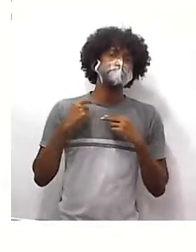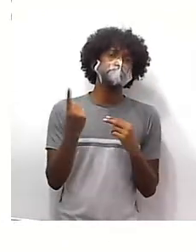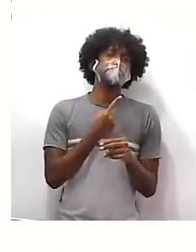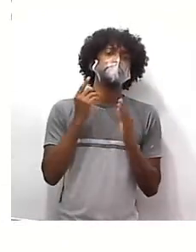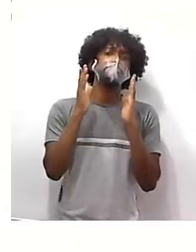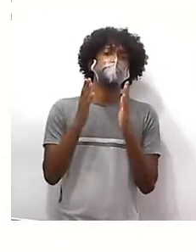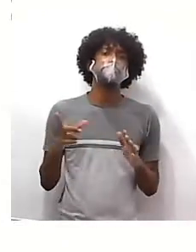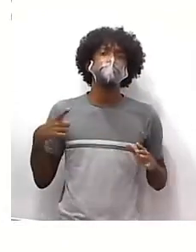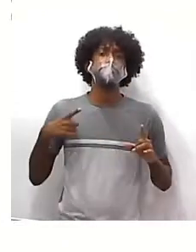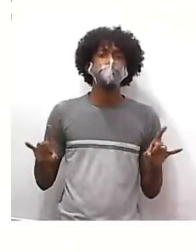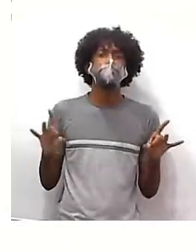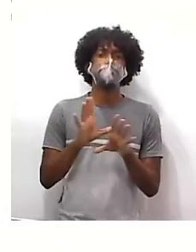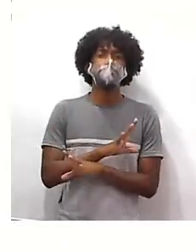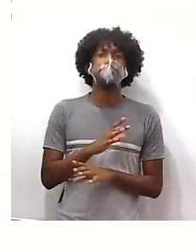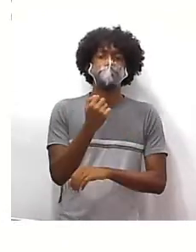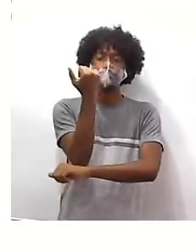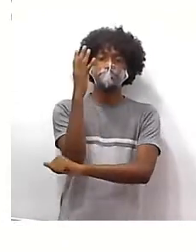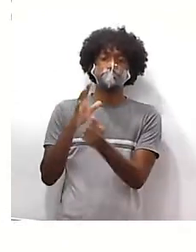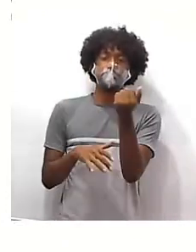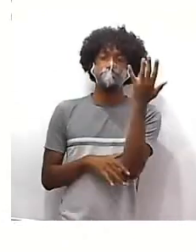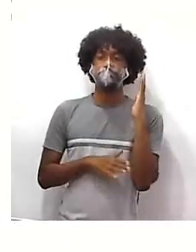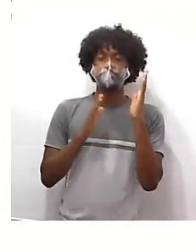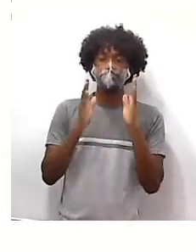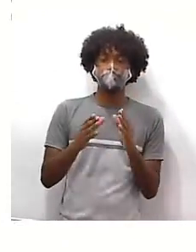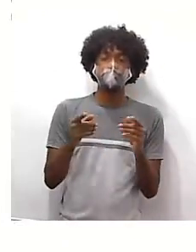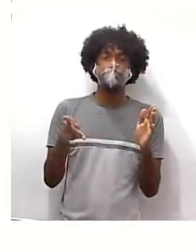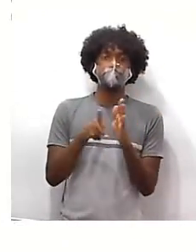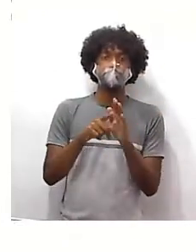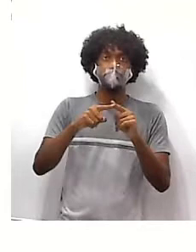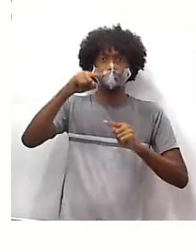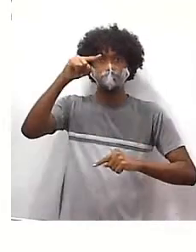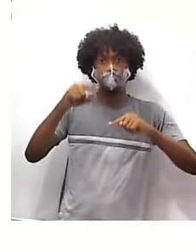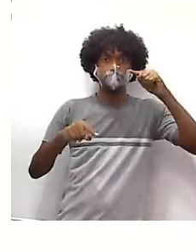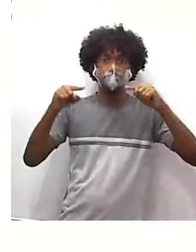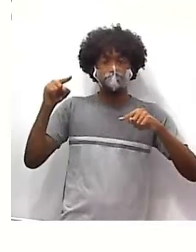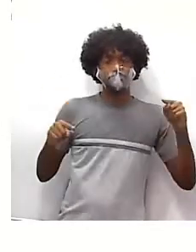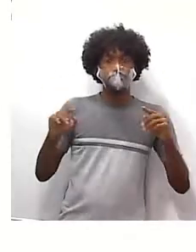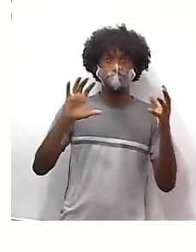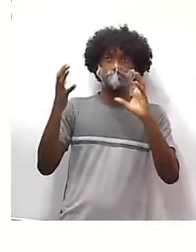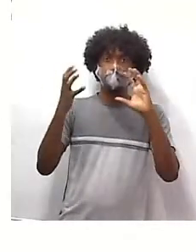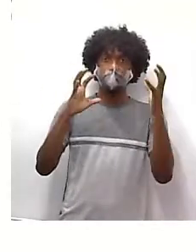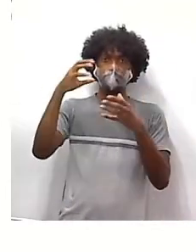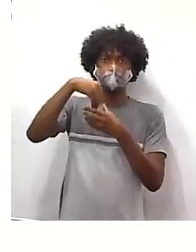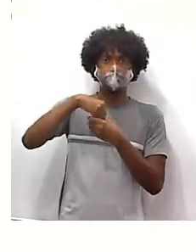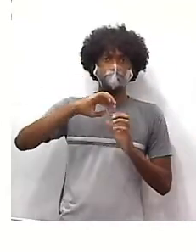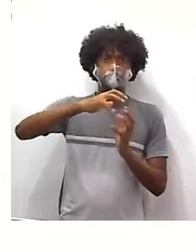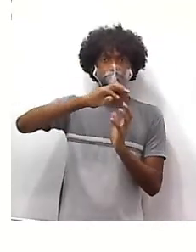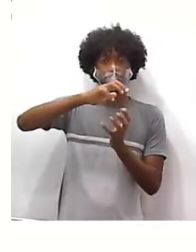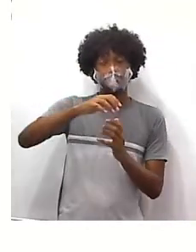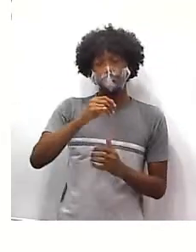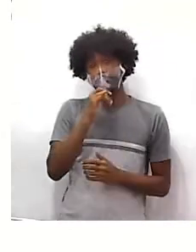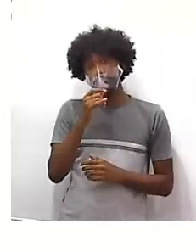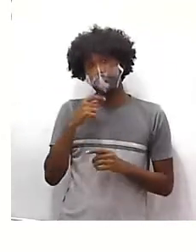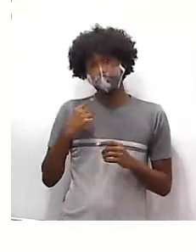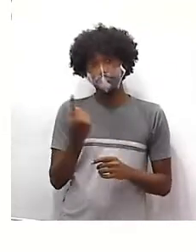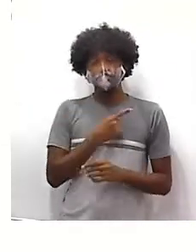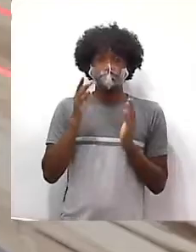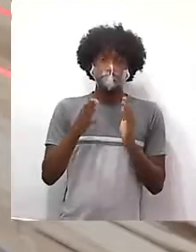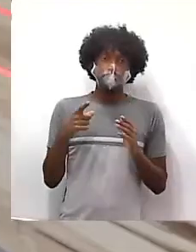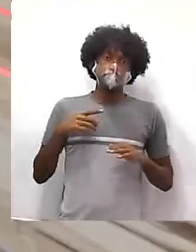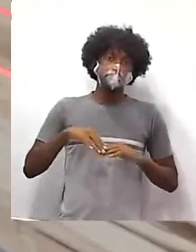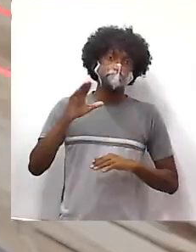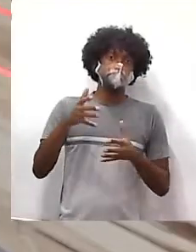regulamentação ou na sua regulação climática global. Então, quando a gente fala muito por ele ser um dos maiores